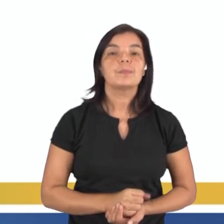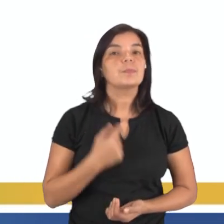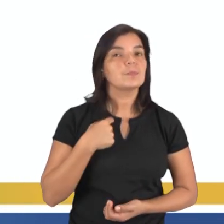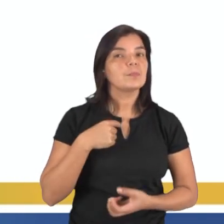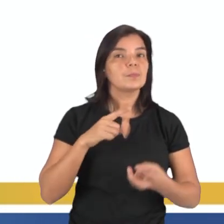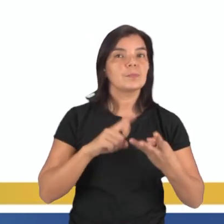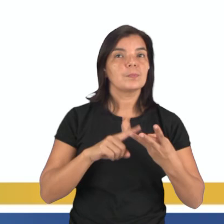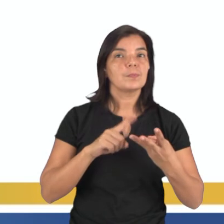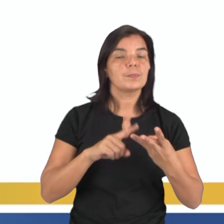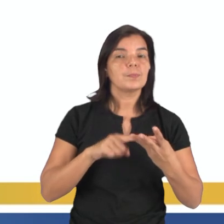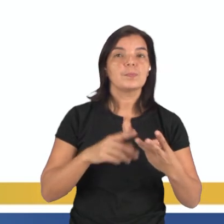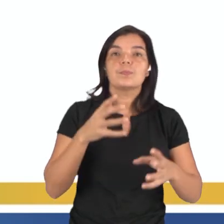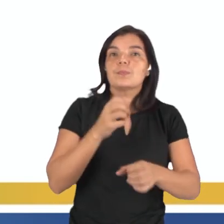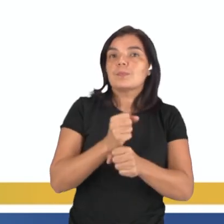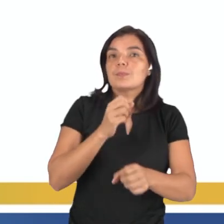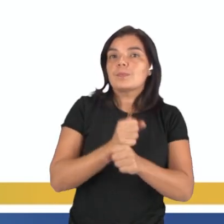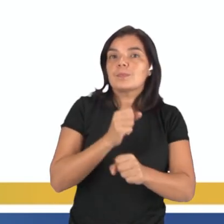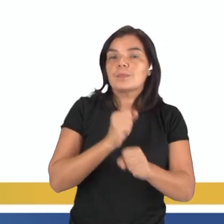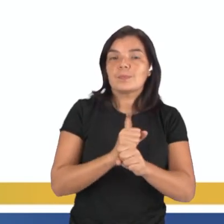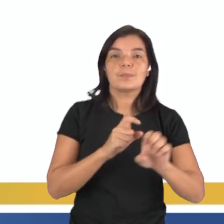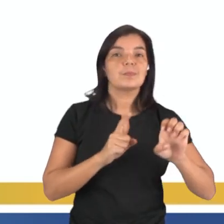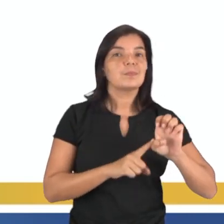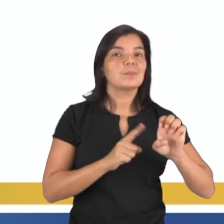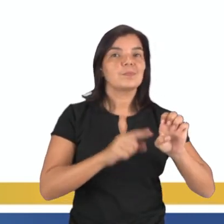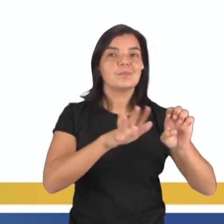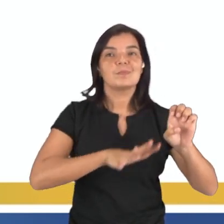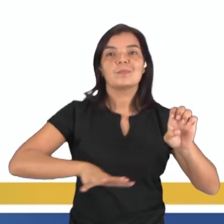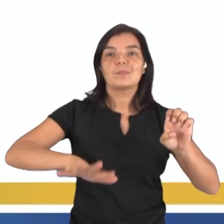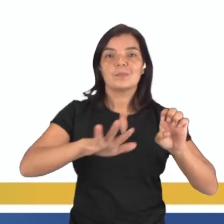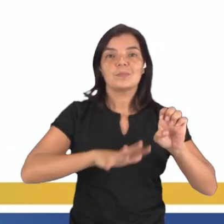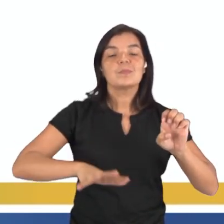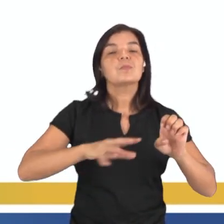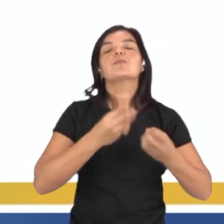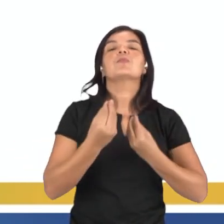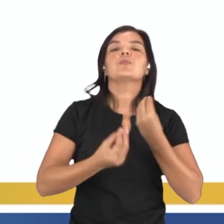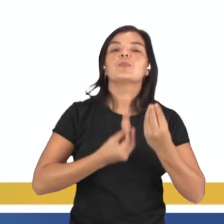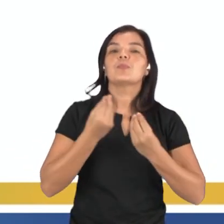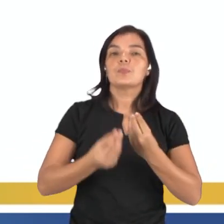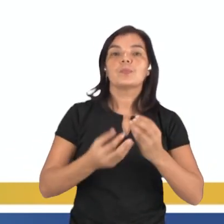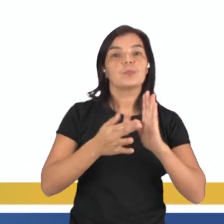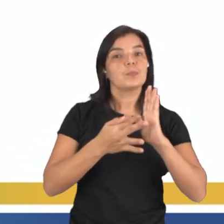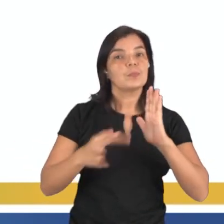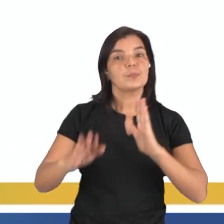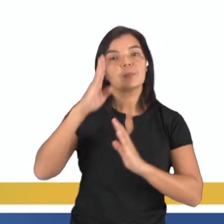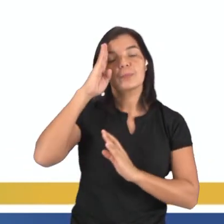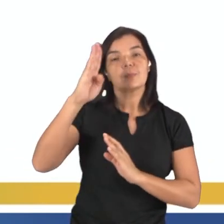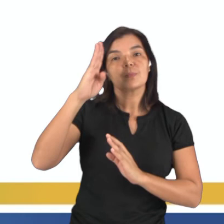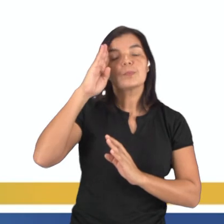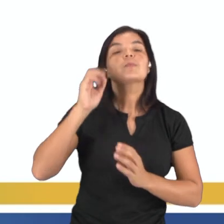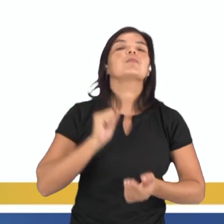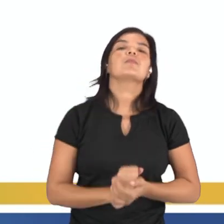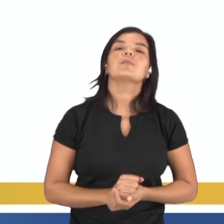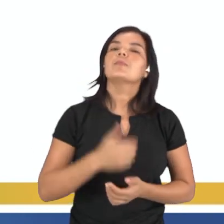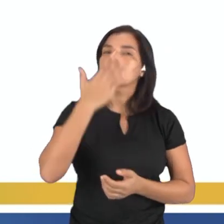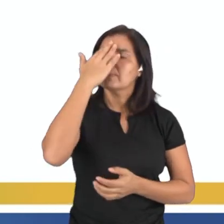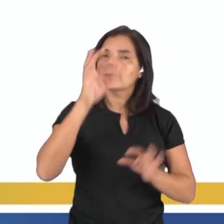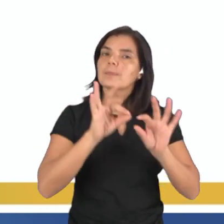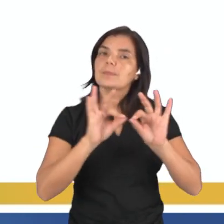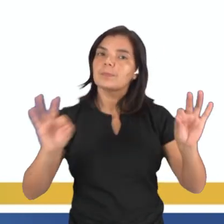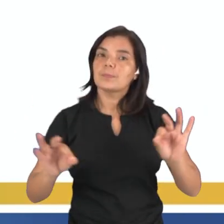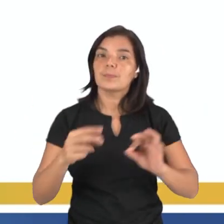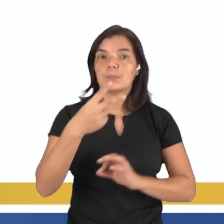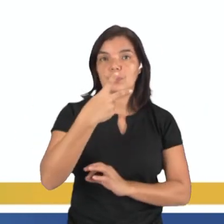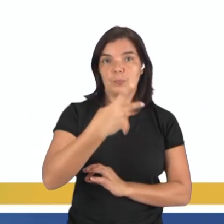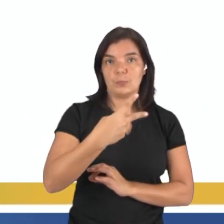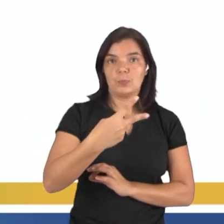Terceiro e último caso, calcular a escala, que é o geralzão, a fórmula principal. Então, sabendo que a distância entre dois